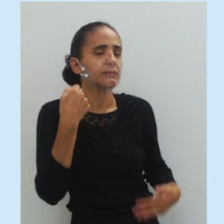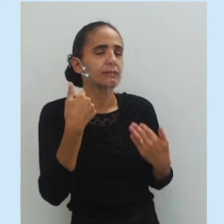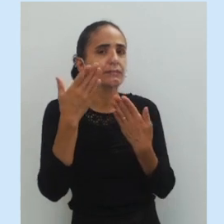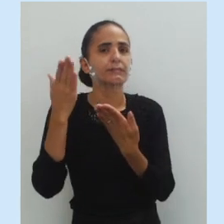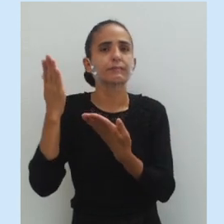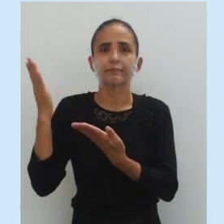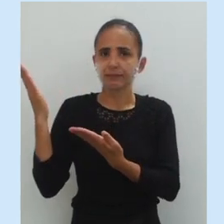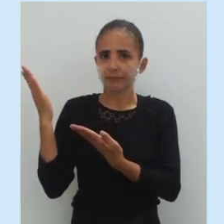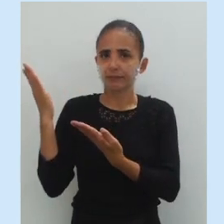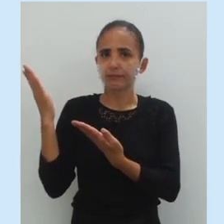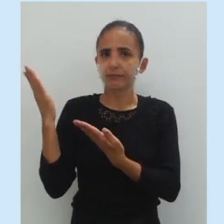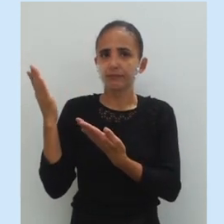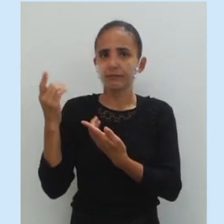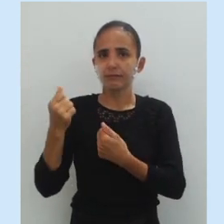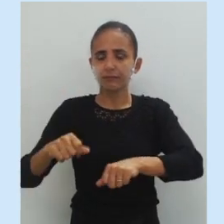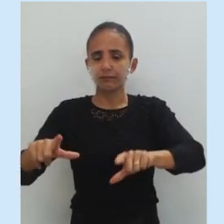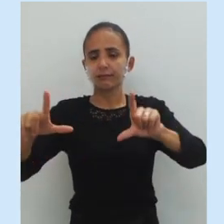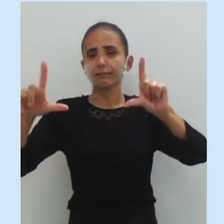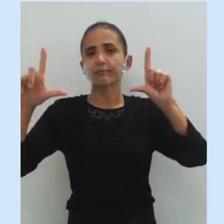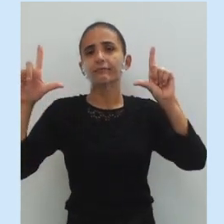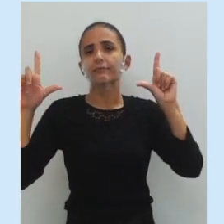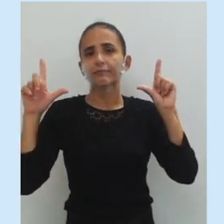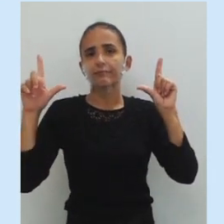que está aí. Essa